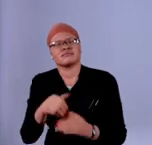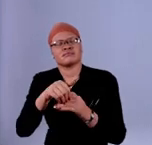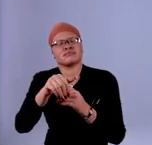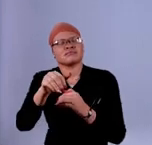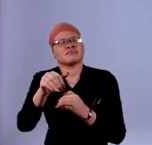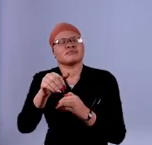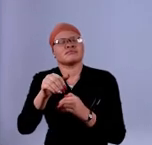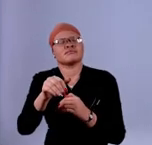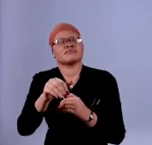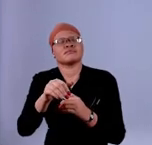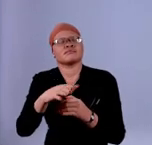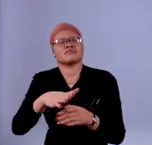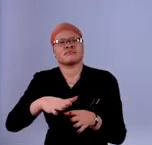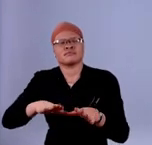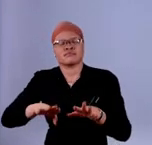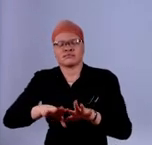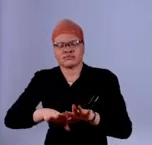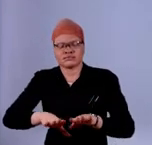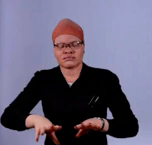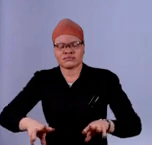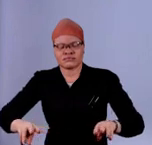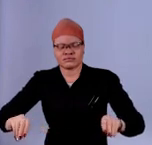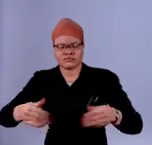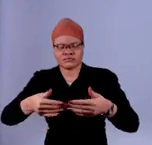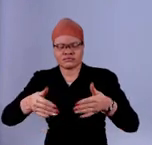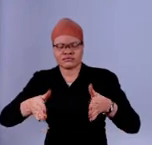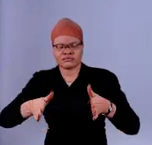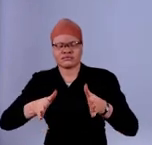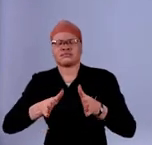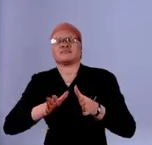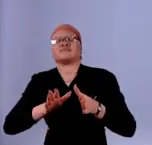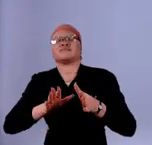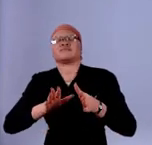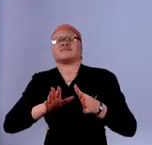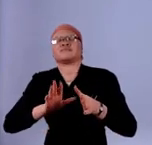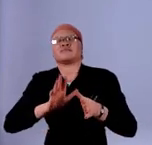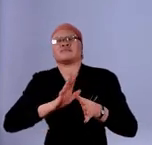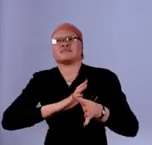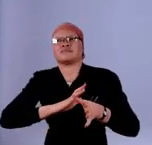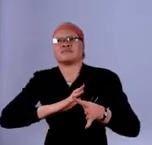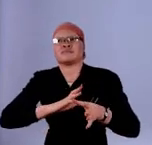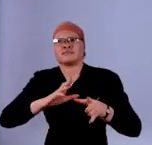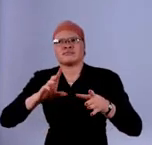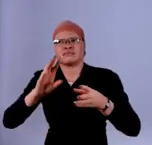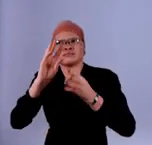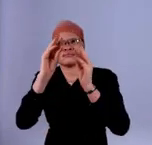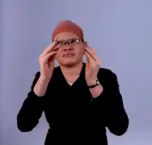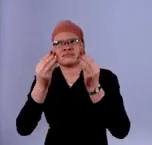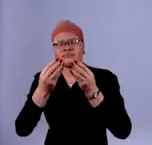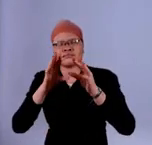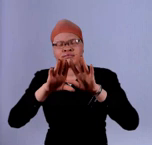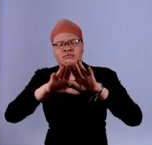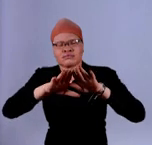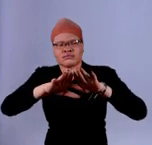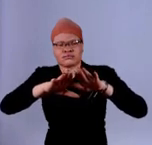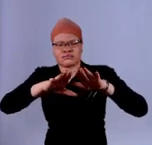e continuando o chão da sala da Mônica tem a forma de um retângulo e para